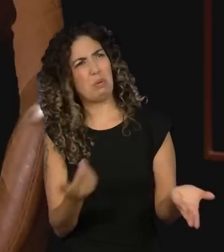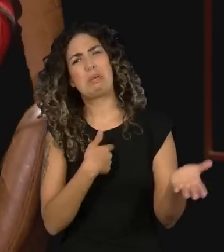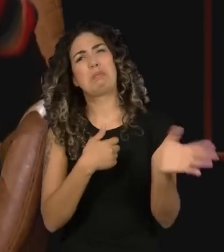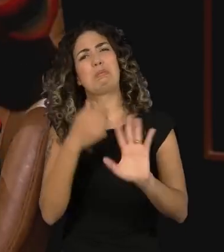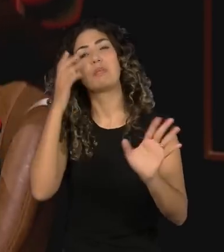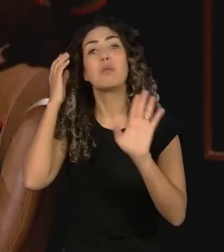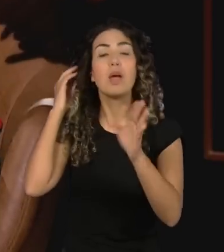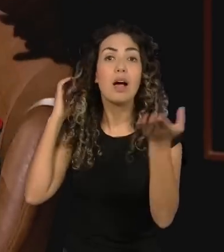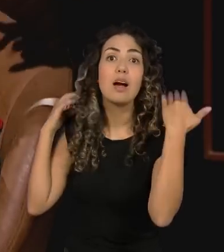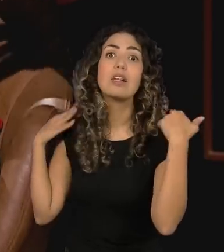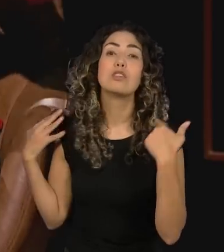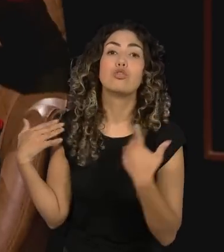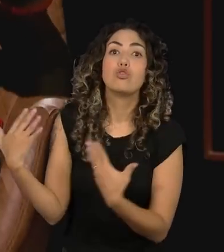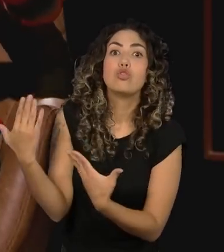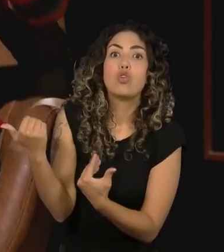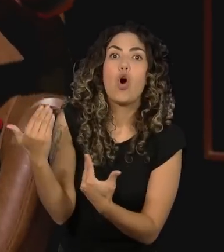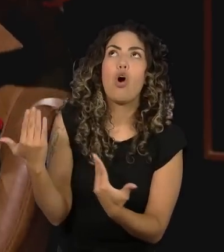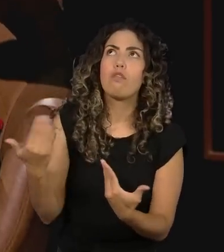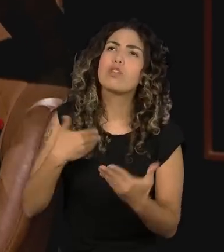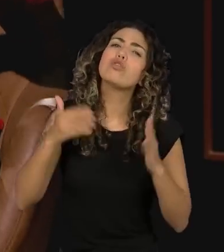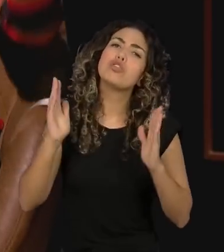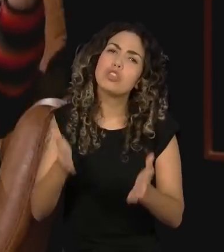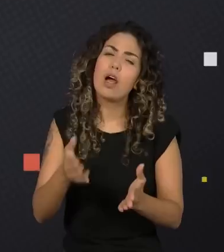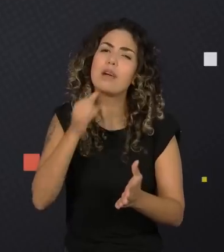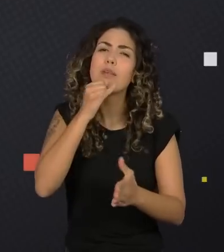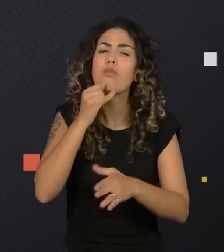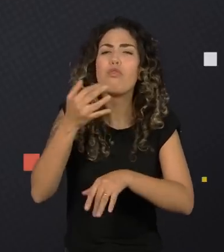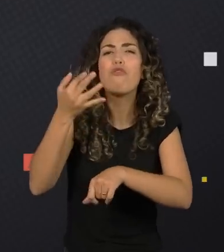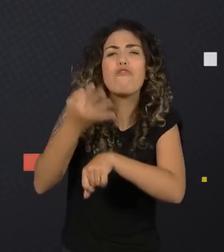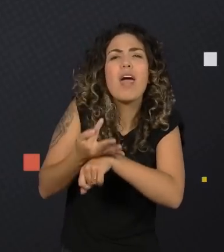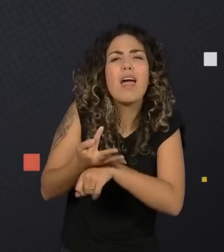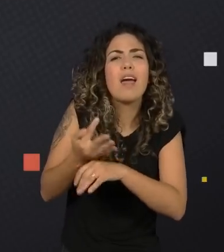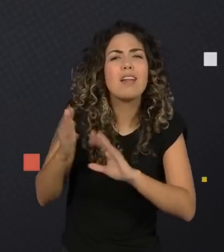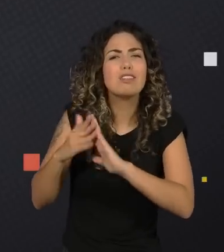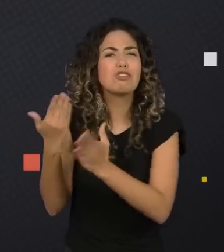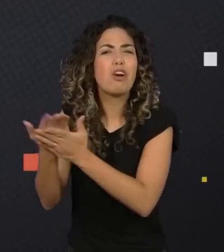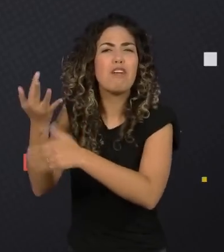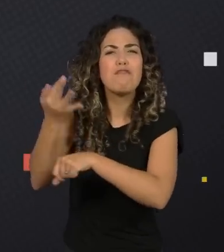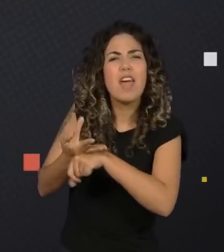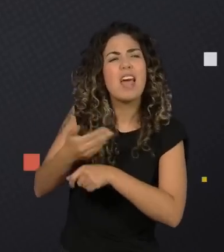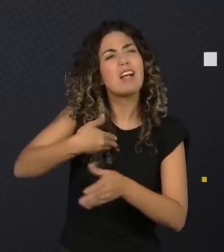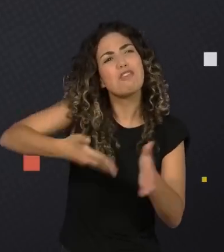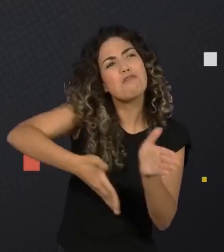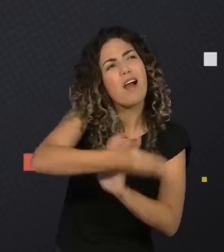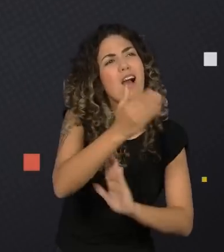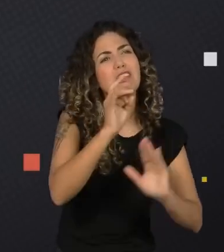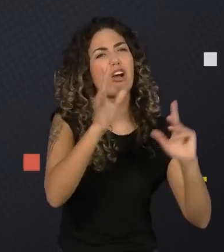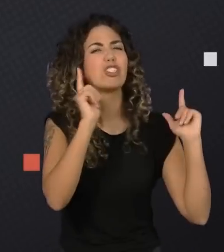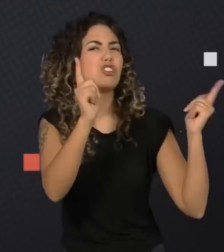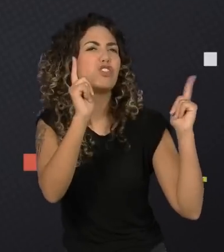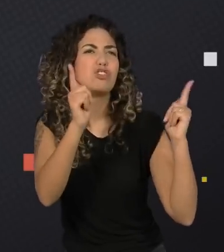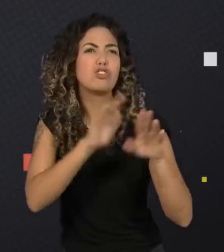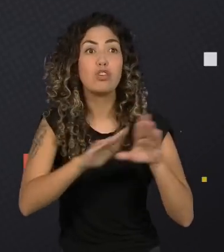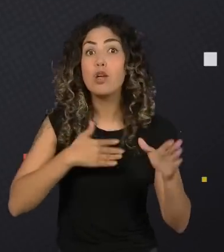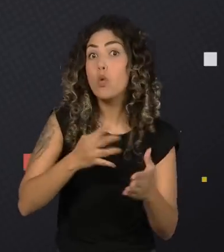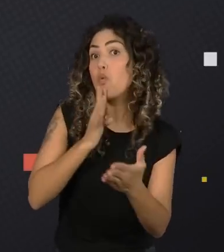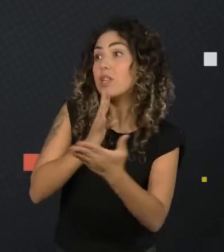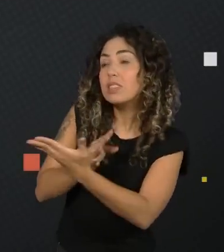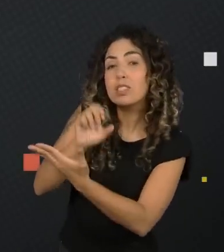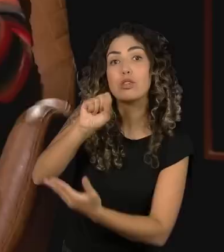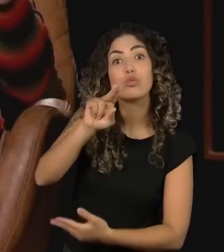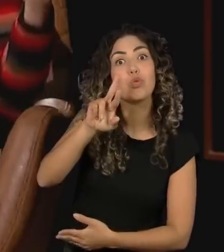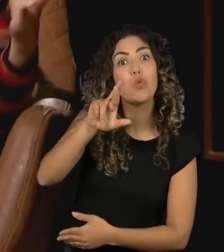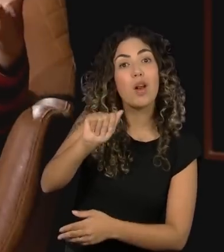na adolescência, assim, colônia de férias para me divertir, mas conheci até a Sura Berdichevsky numa colônia de férias,